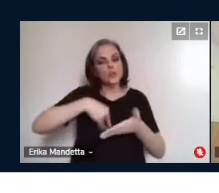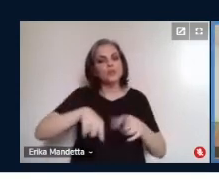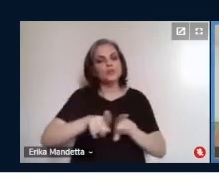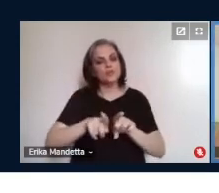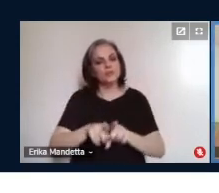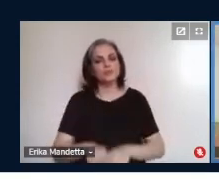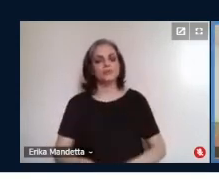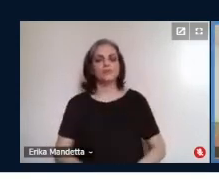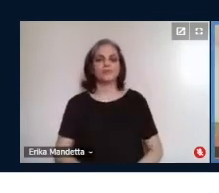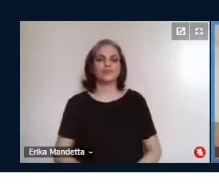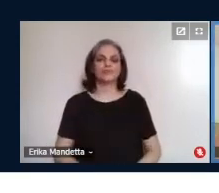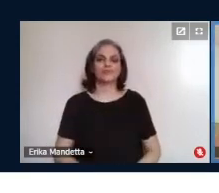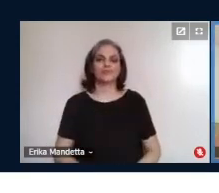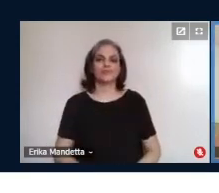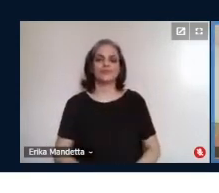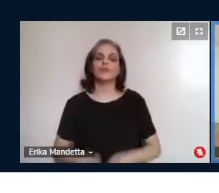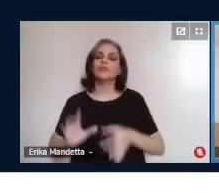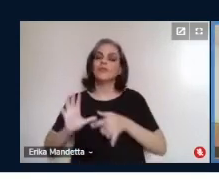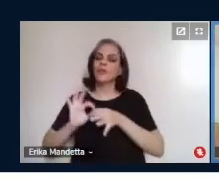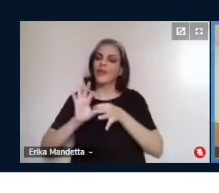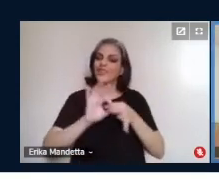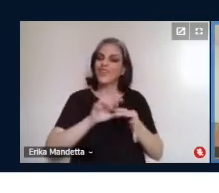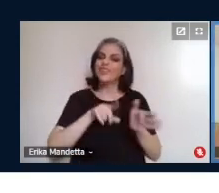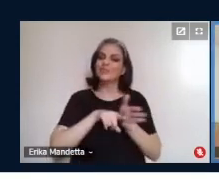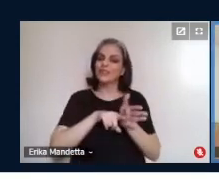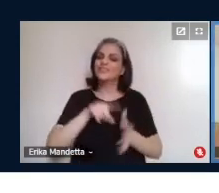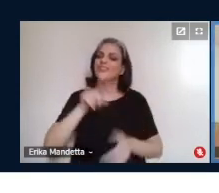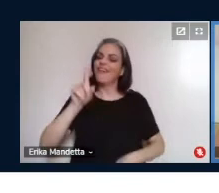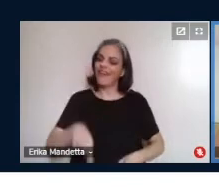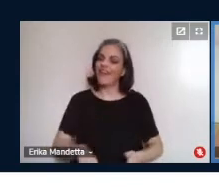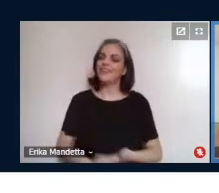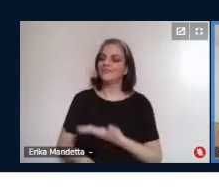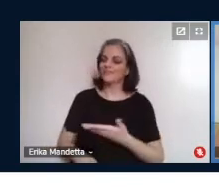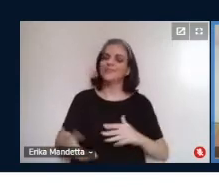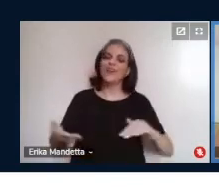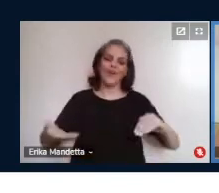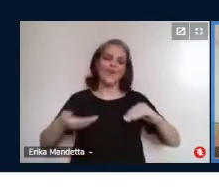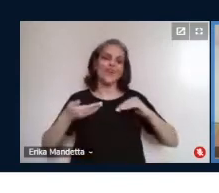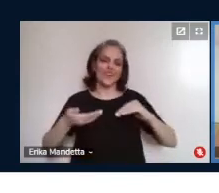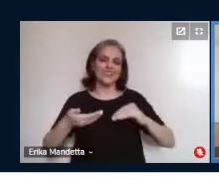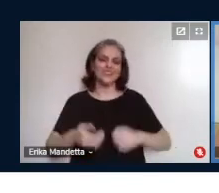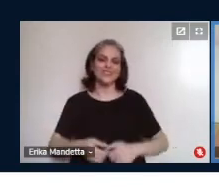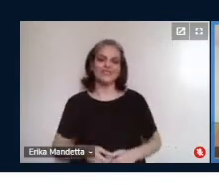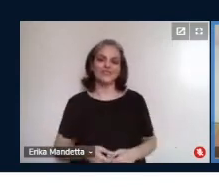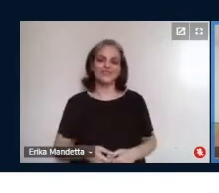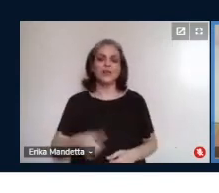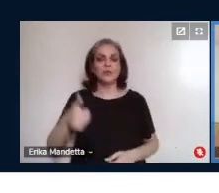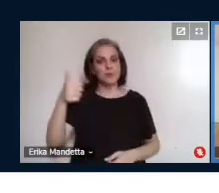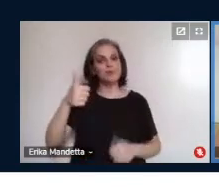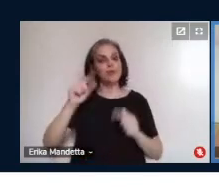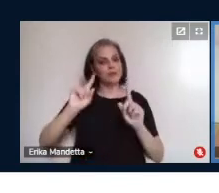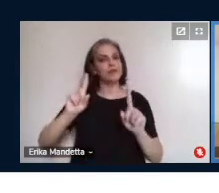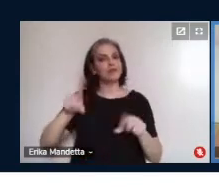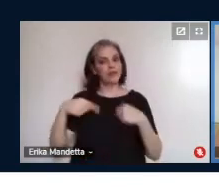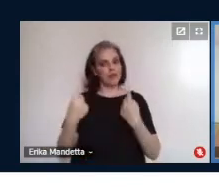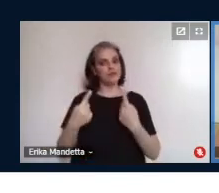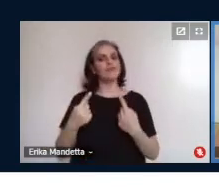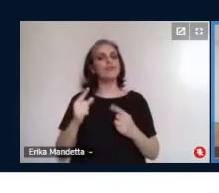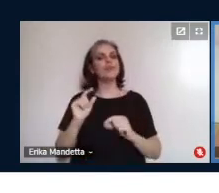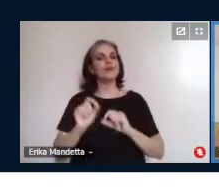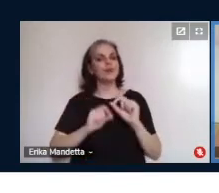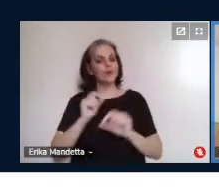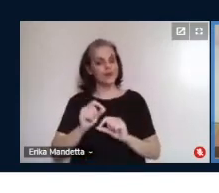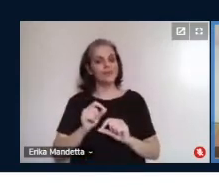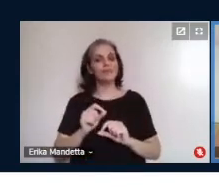O contexto da pesquisa então é o Congresso Nacional e aí o primeiro desafio da pesquisa é porque o